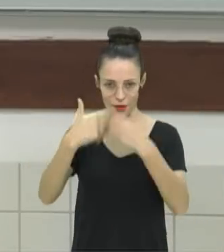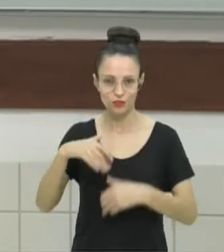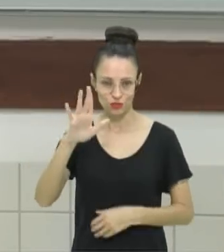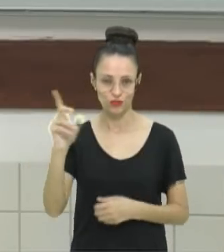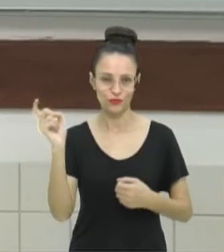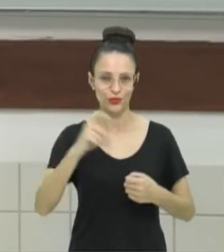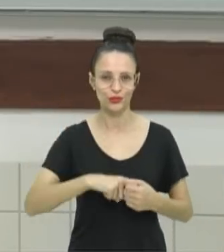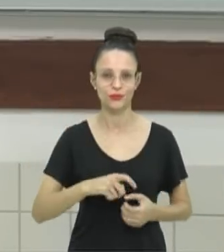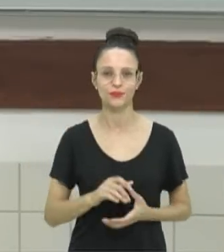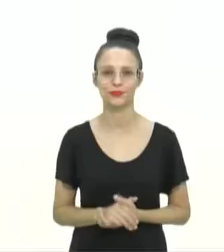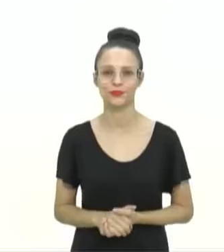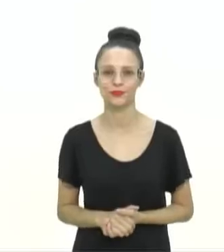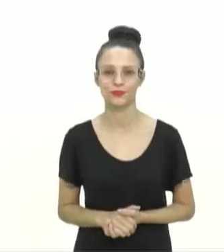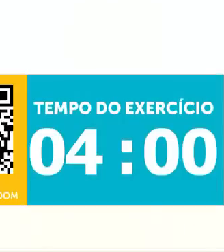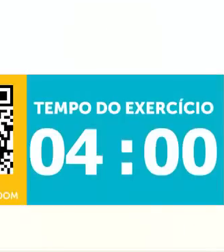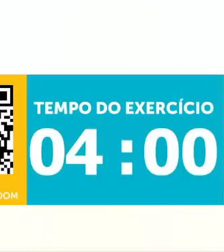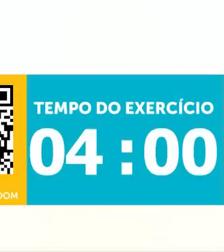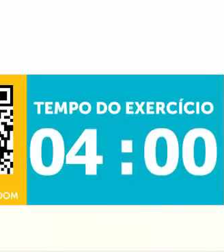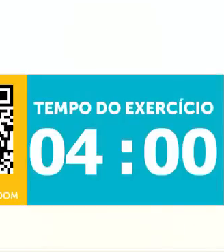já retornamos.